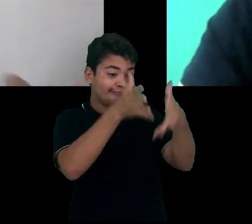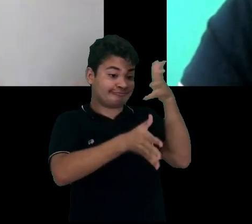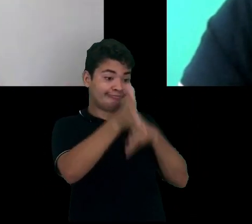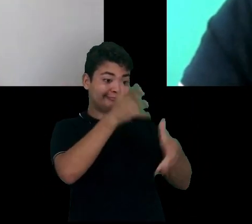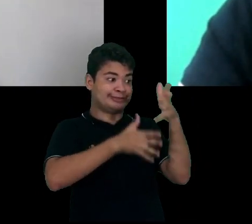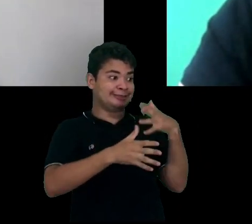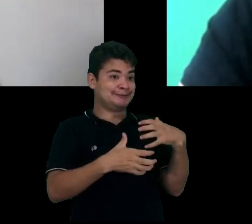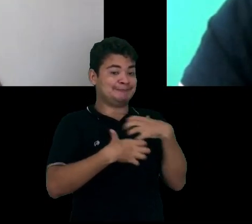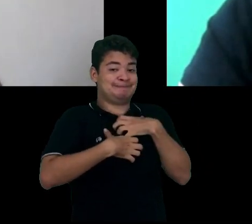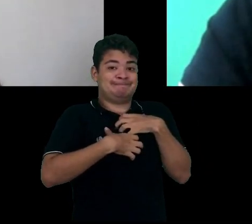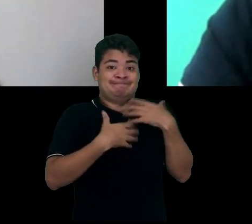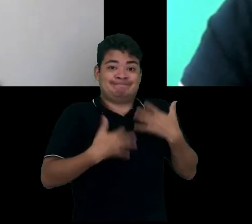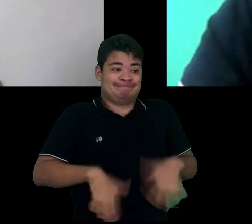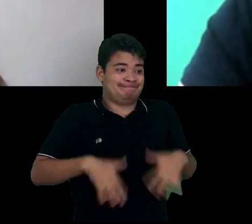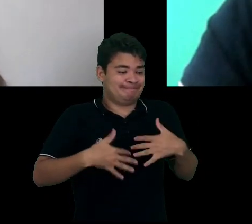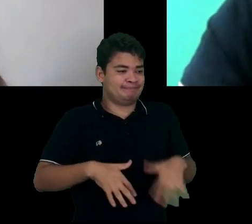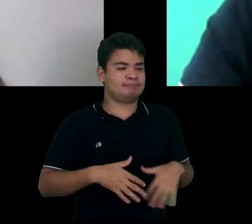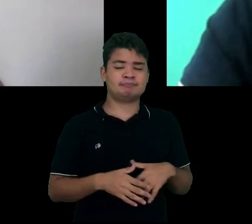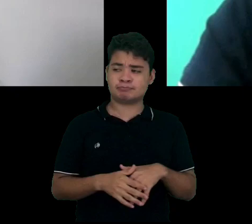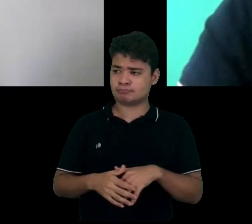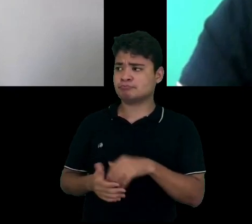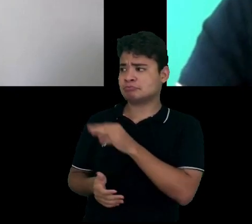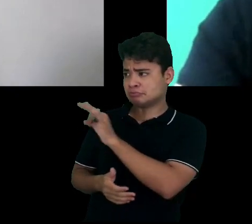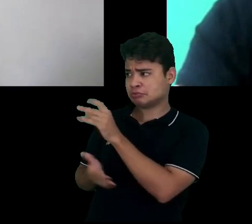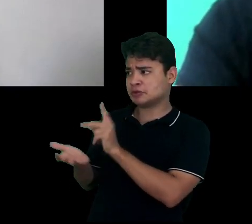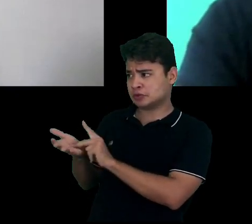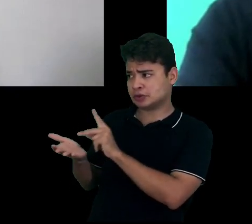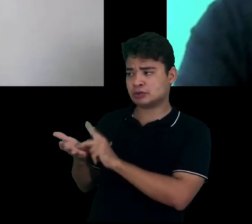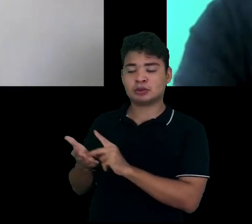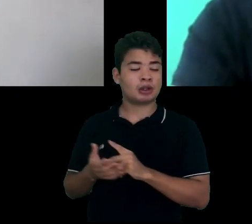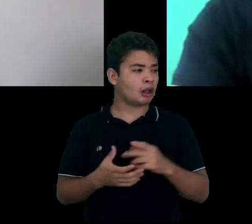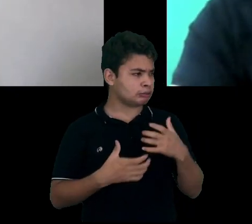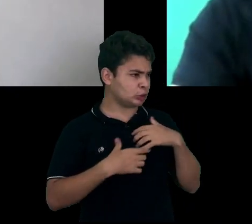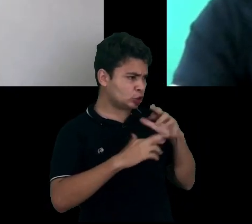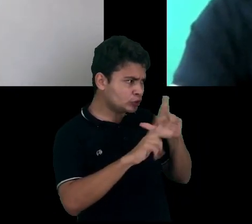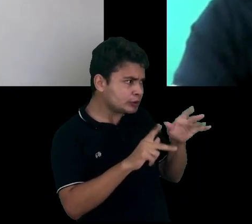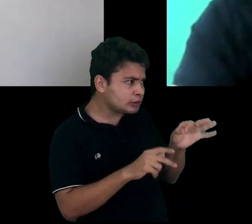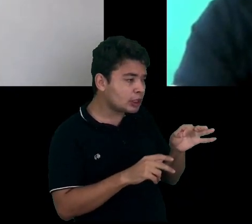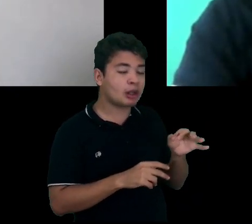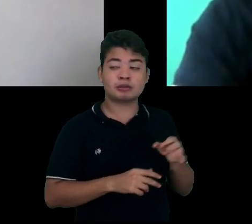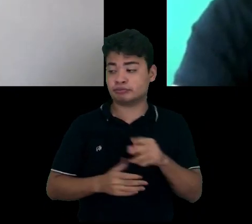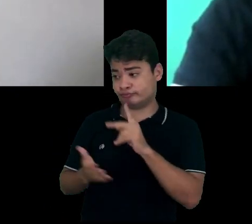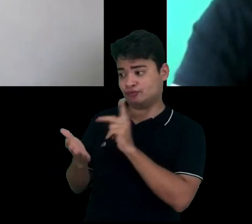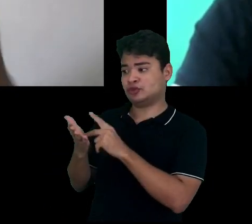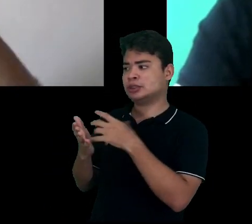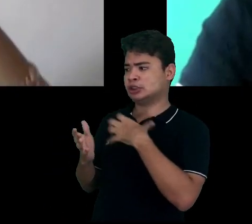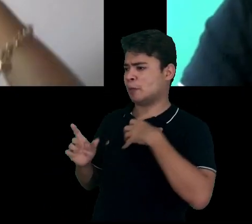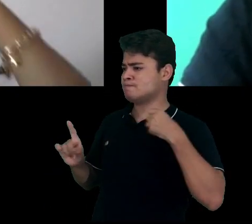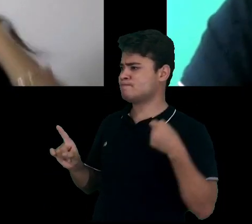língua materna deles. Né? Então Sim, faz toda a diferença. é um Além grande dessa impacto.